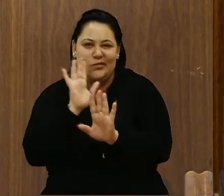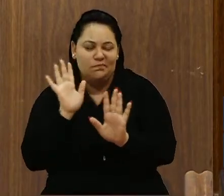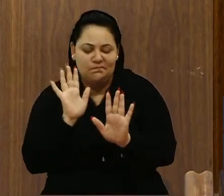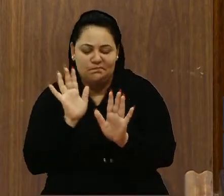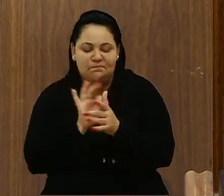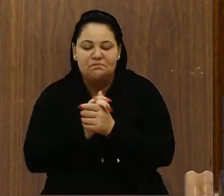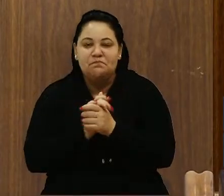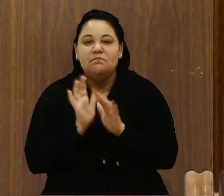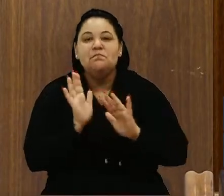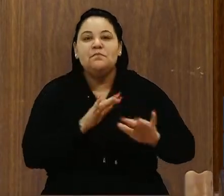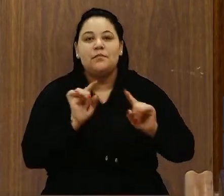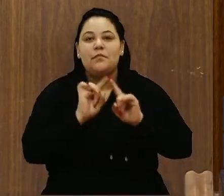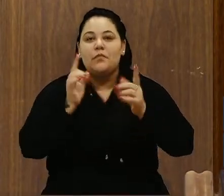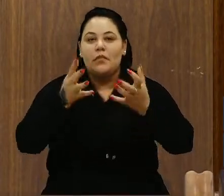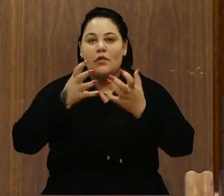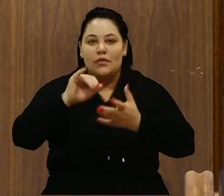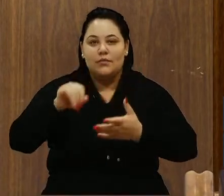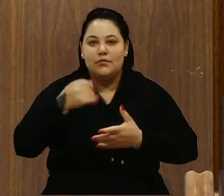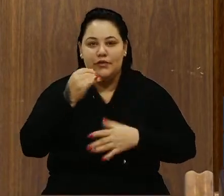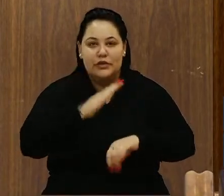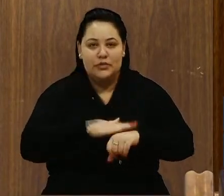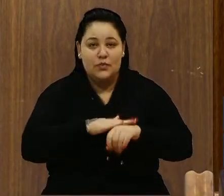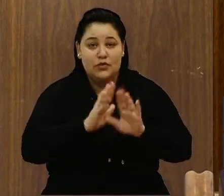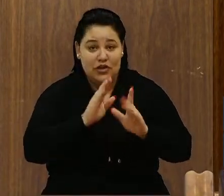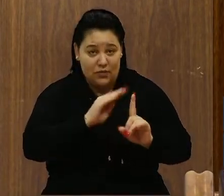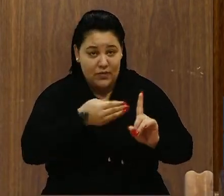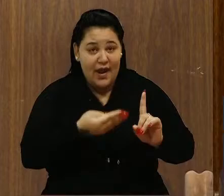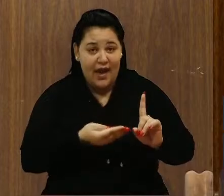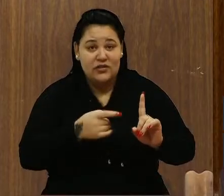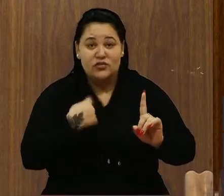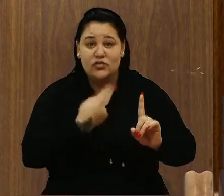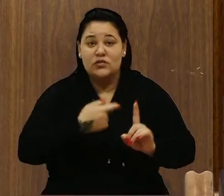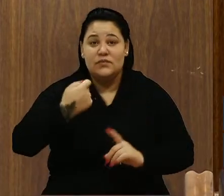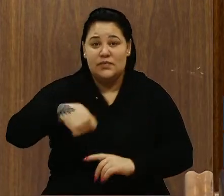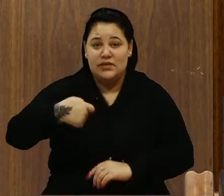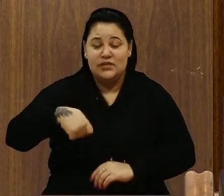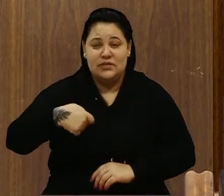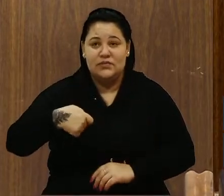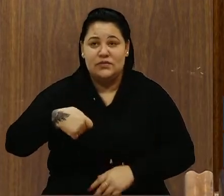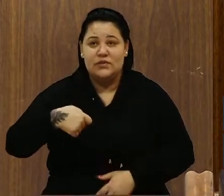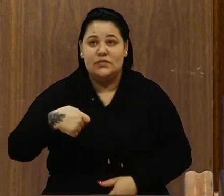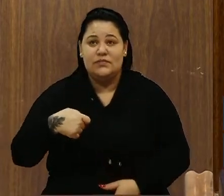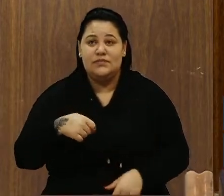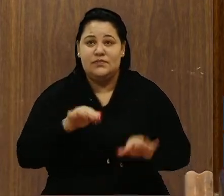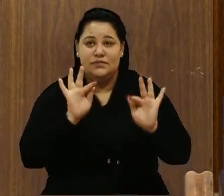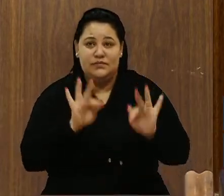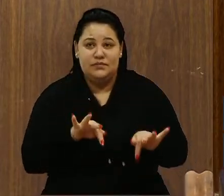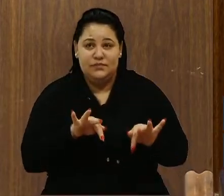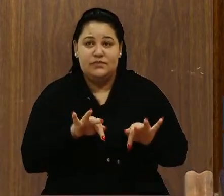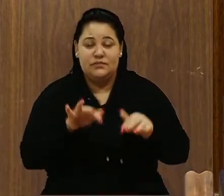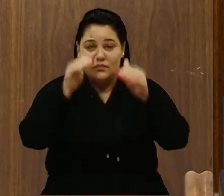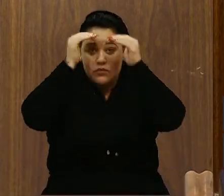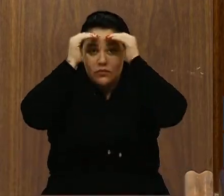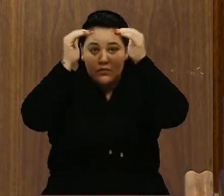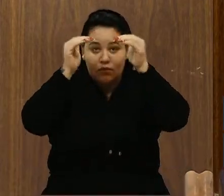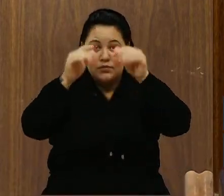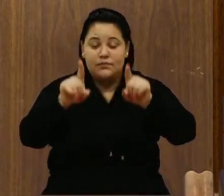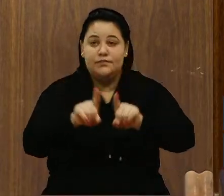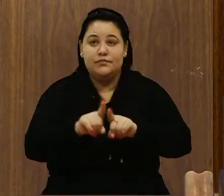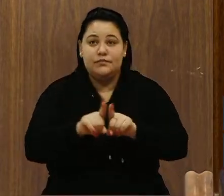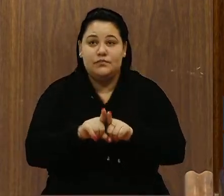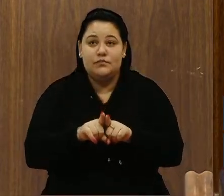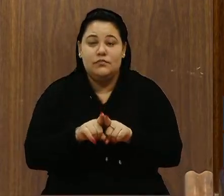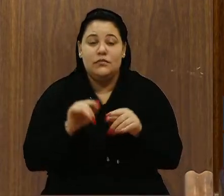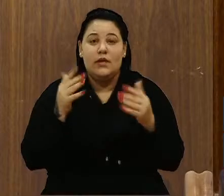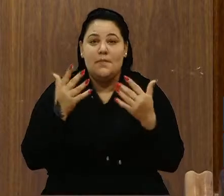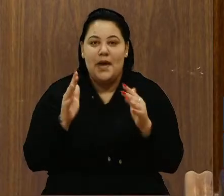esse momento, já que teve essa homenagem, eu acho que nós temos que acabar ele de uma forma respeitosa. Então,